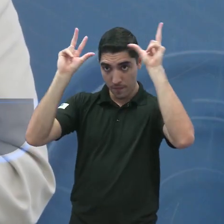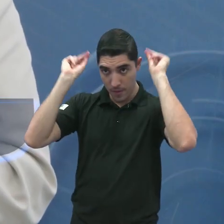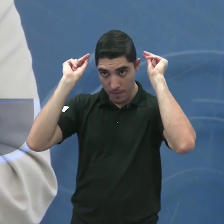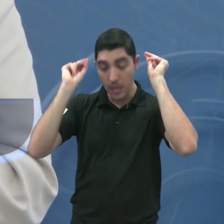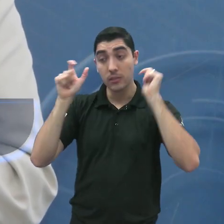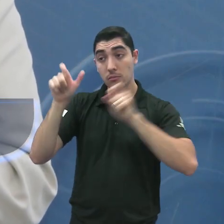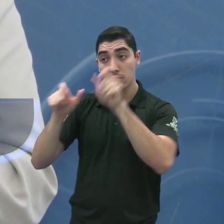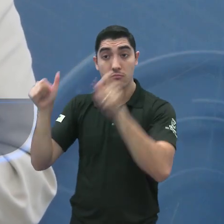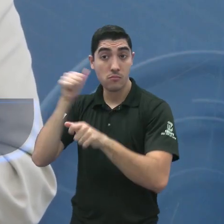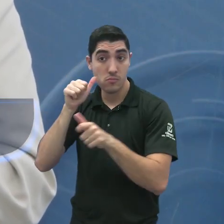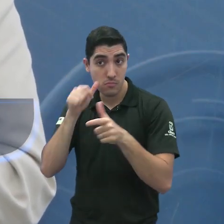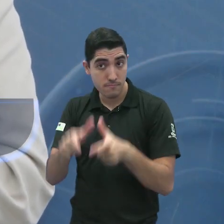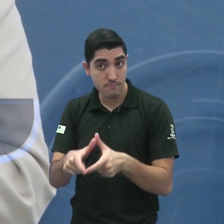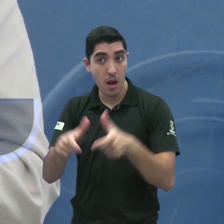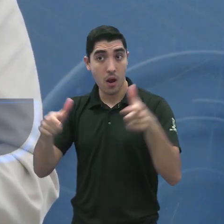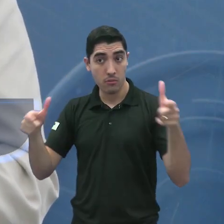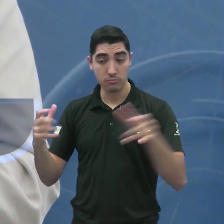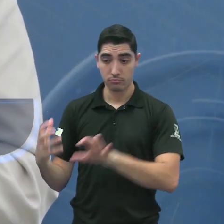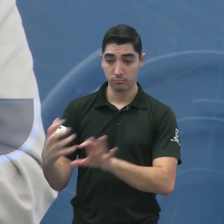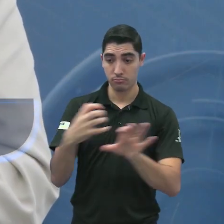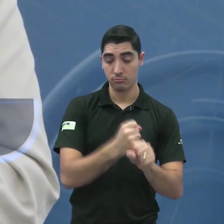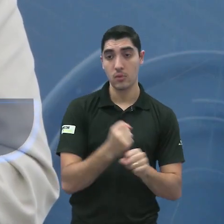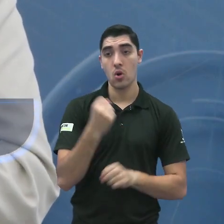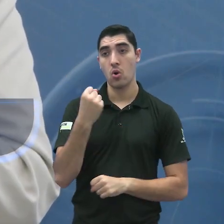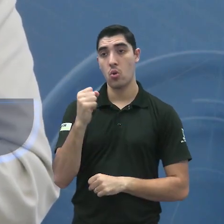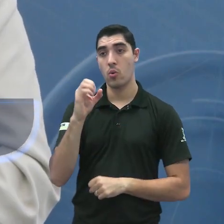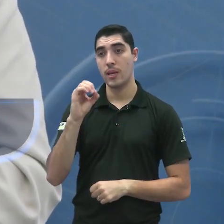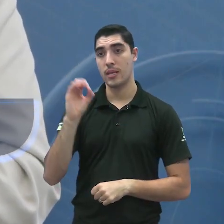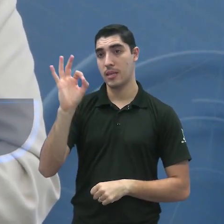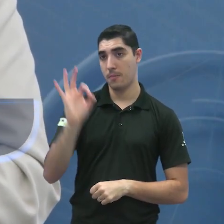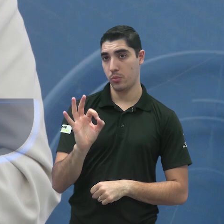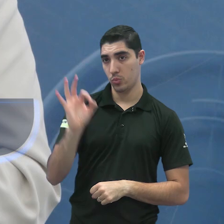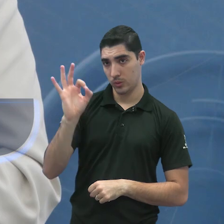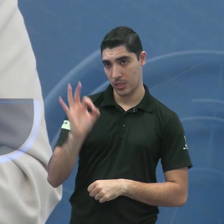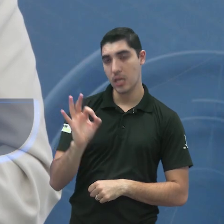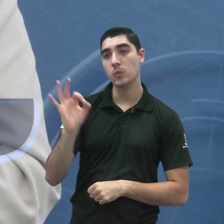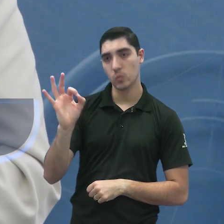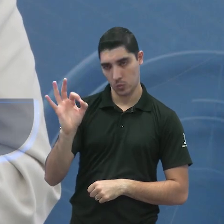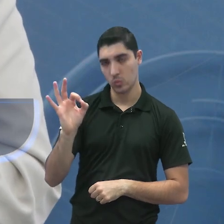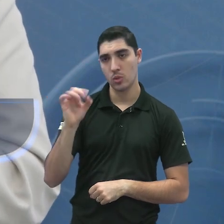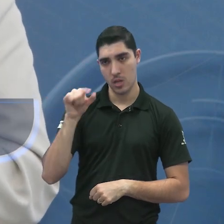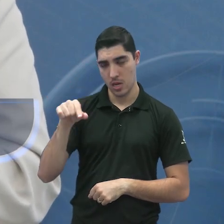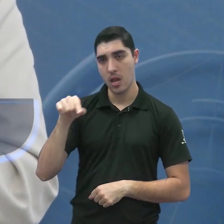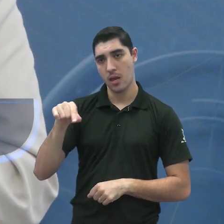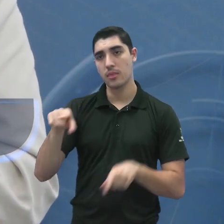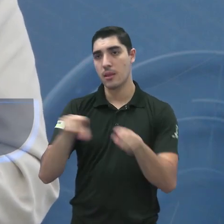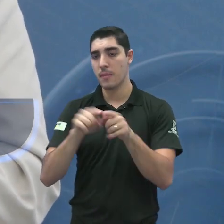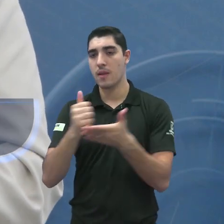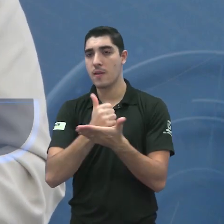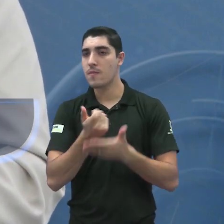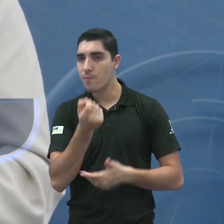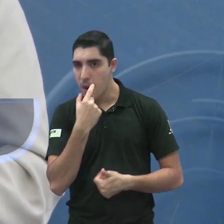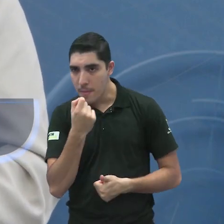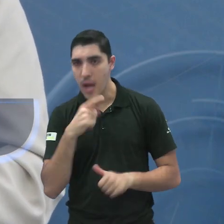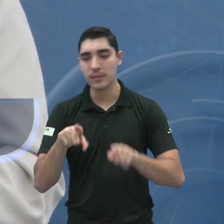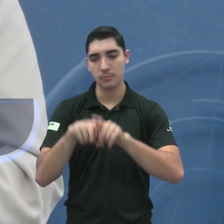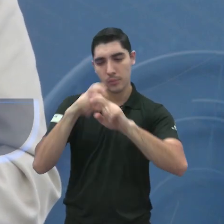enfermagem, as mulheres são maioria, com cerca de 80% em